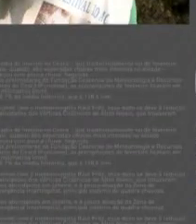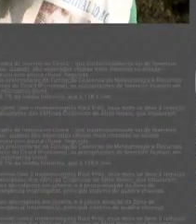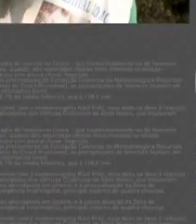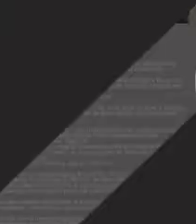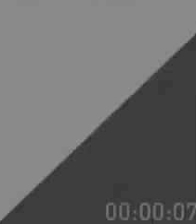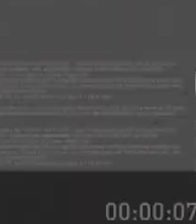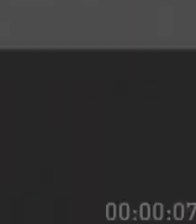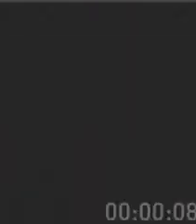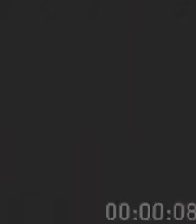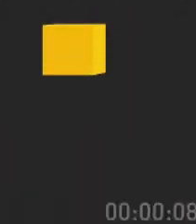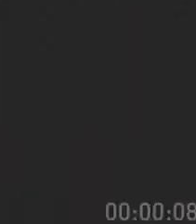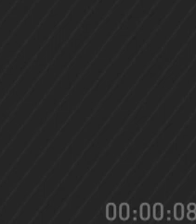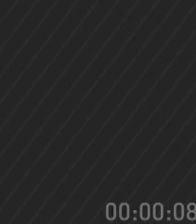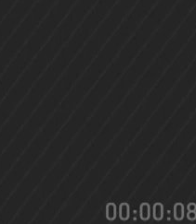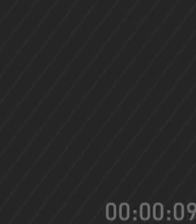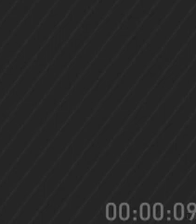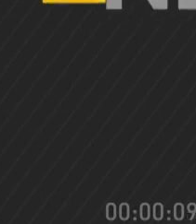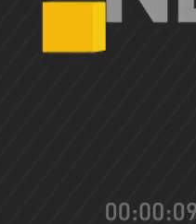ae